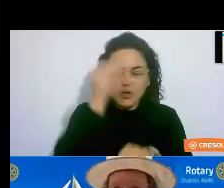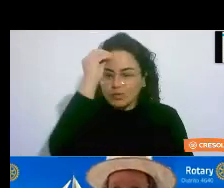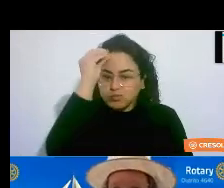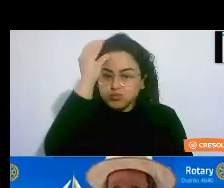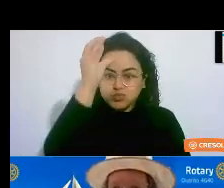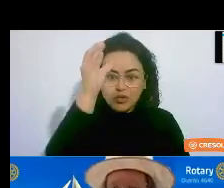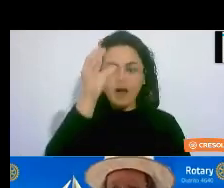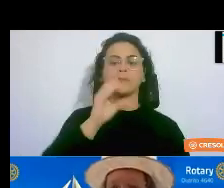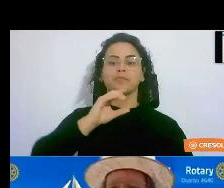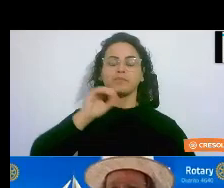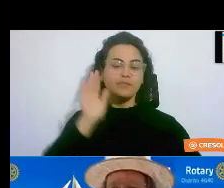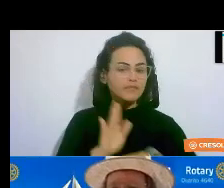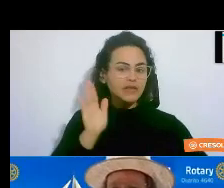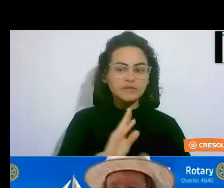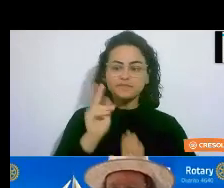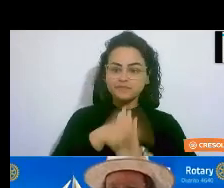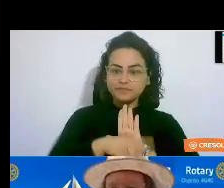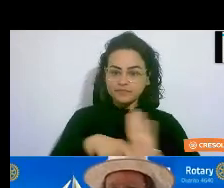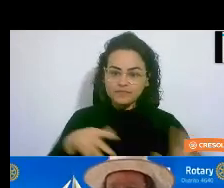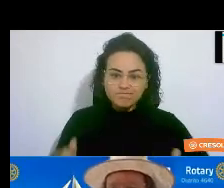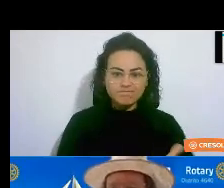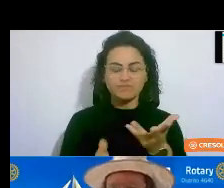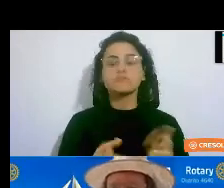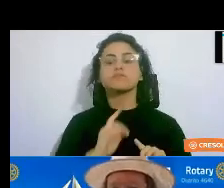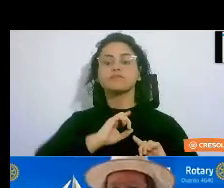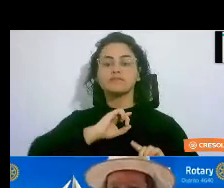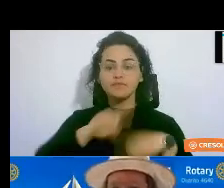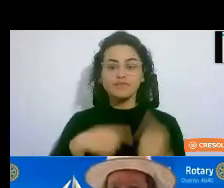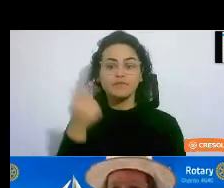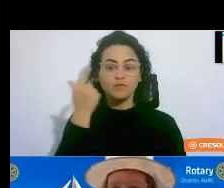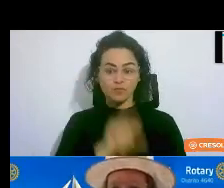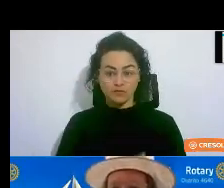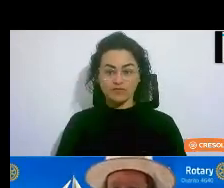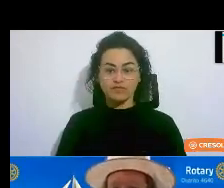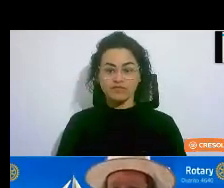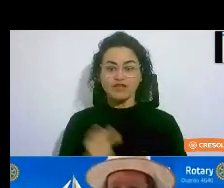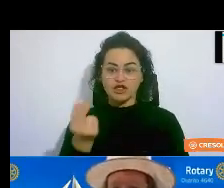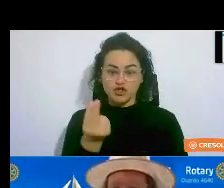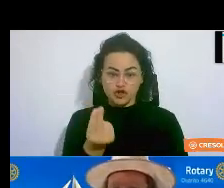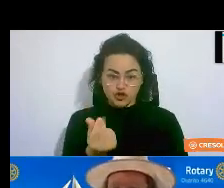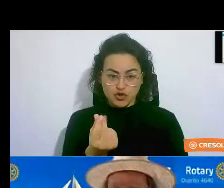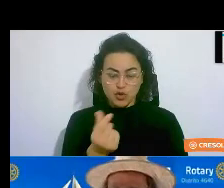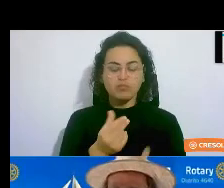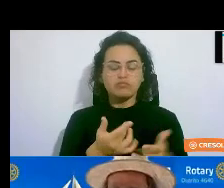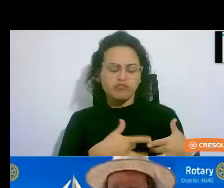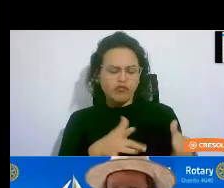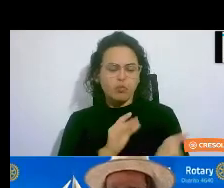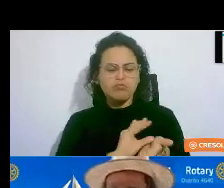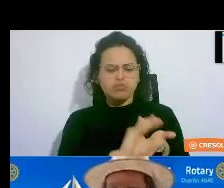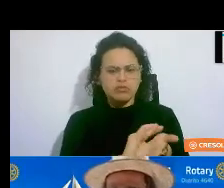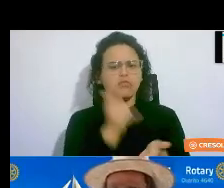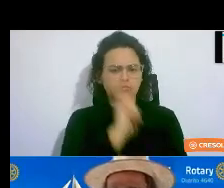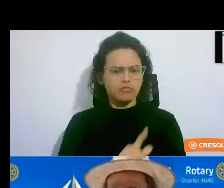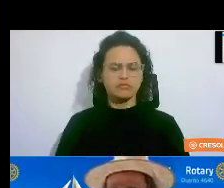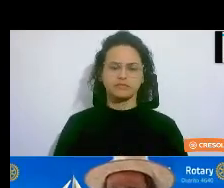projetos de Rotary, com certeza nós teríamos um pouquinho mais de arrecadação, melhorando esse conhecimento de todos os rotarianos. Então,